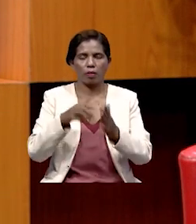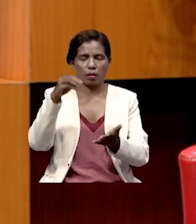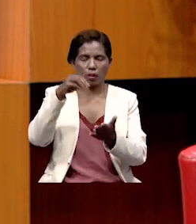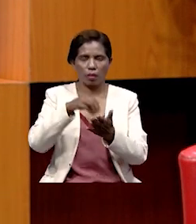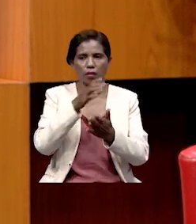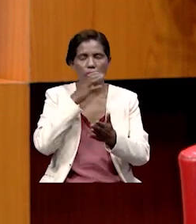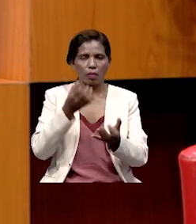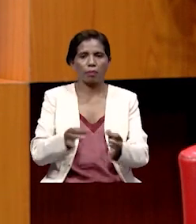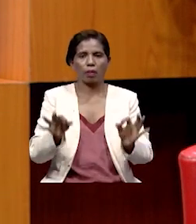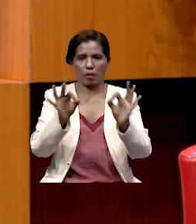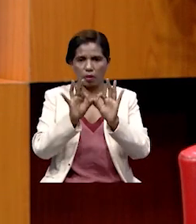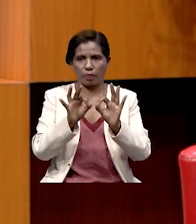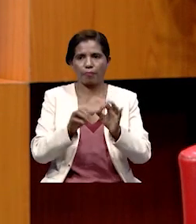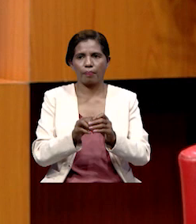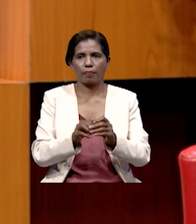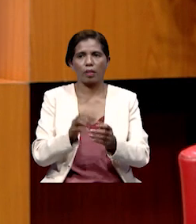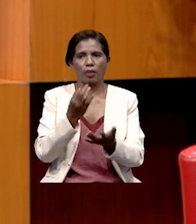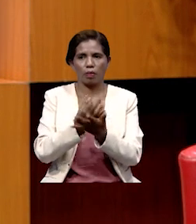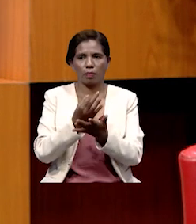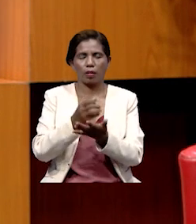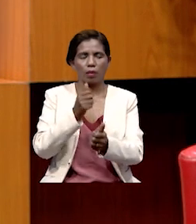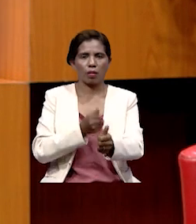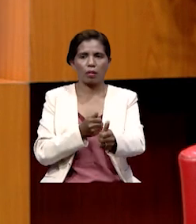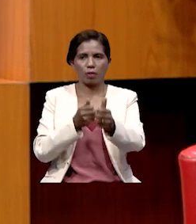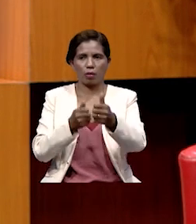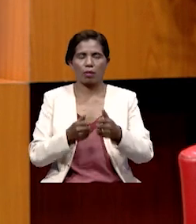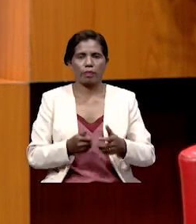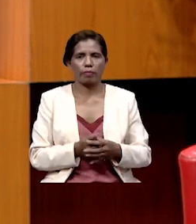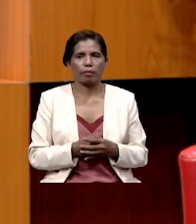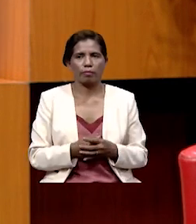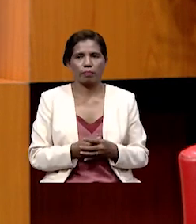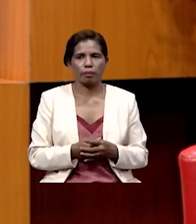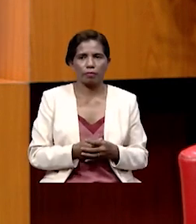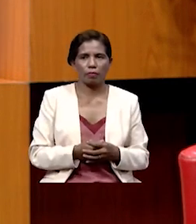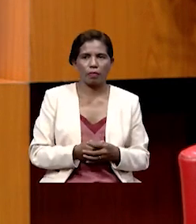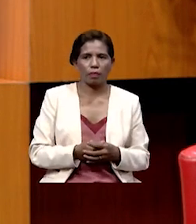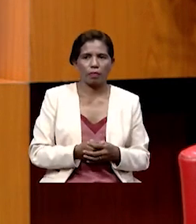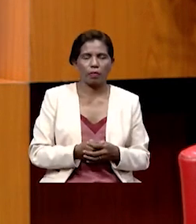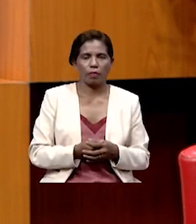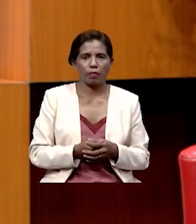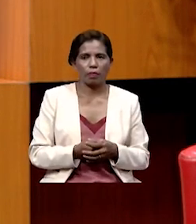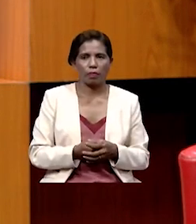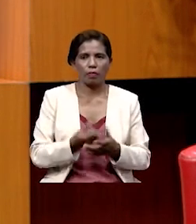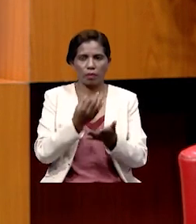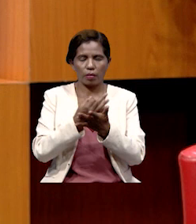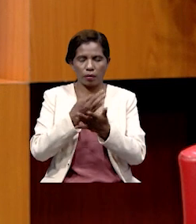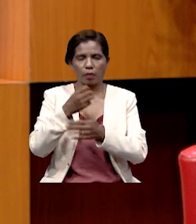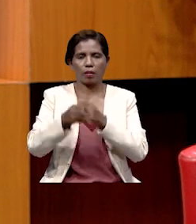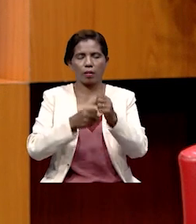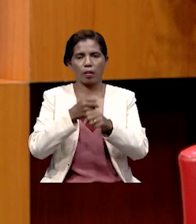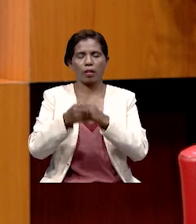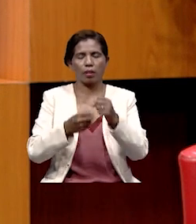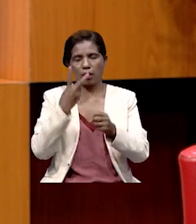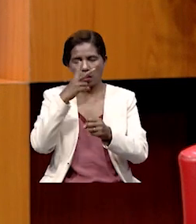sai prioridade. E orçamento não tem que tuir, mira né? Mas leia, orçamento não é para ter nada aí, dar